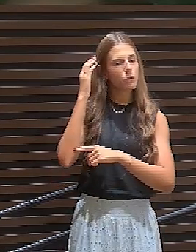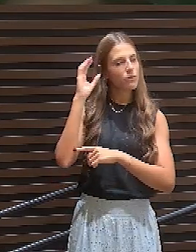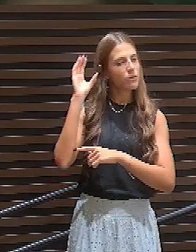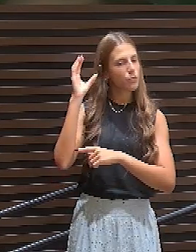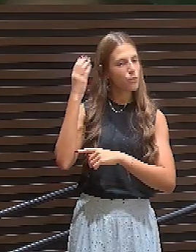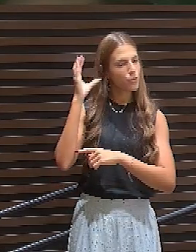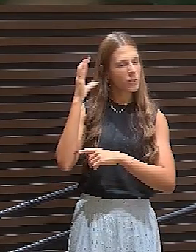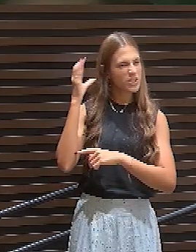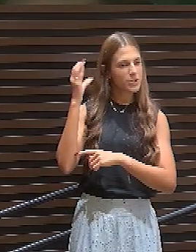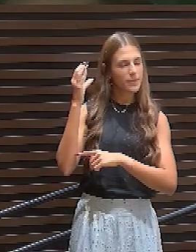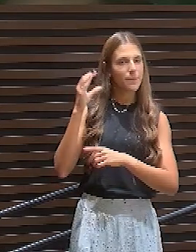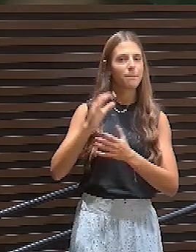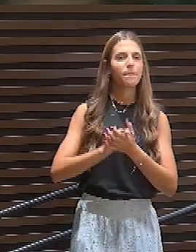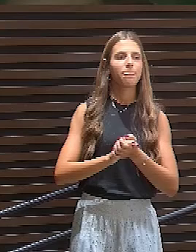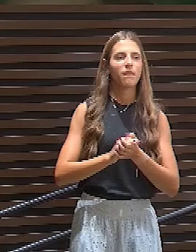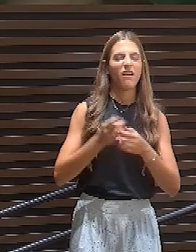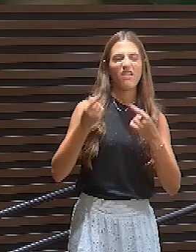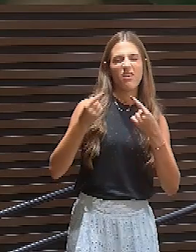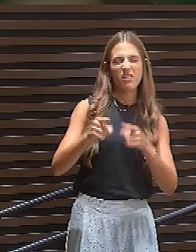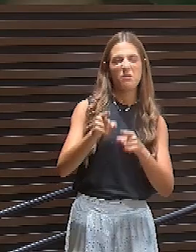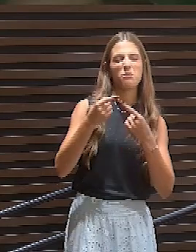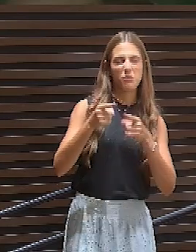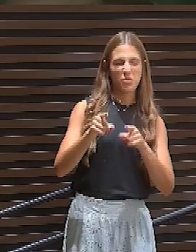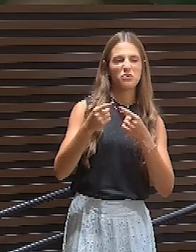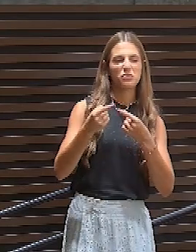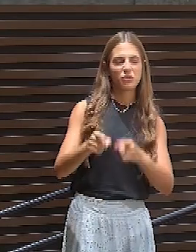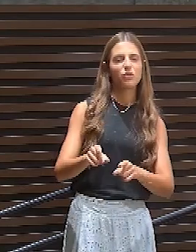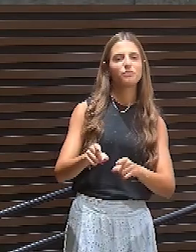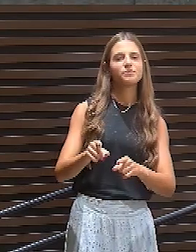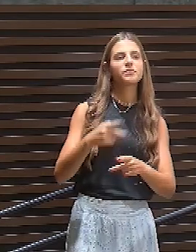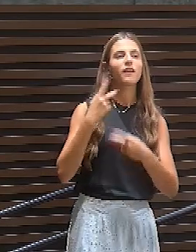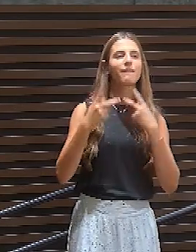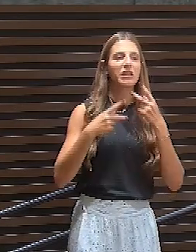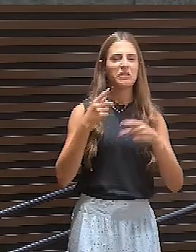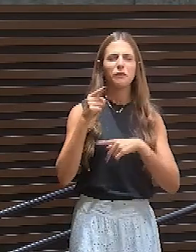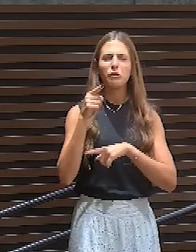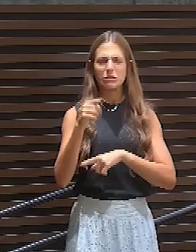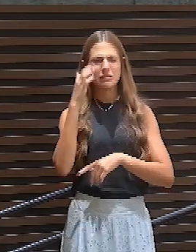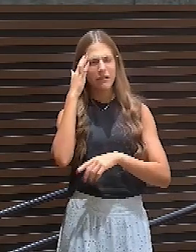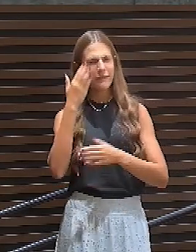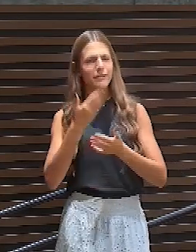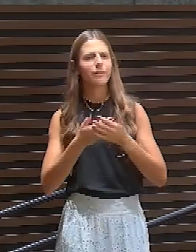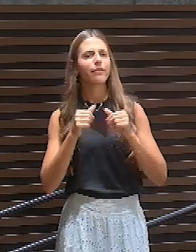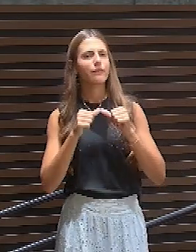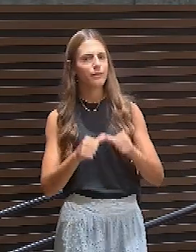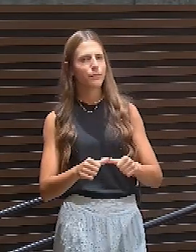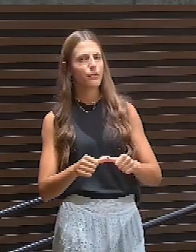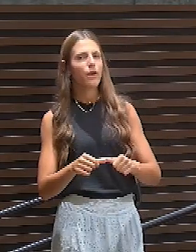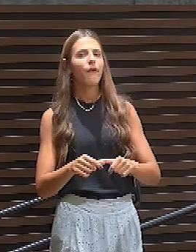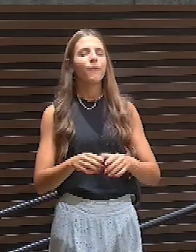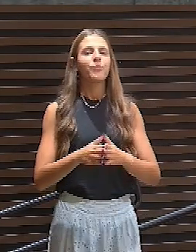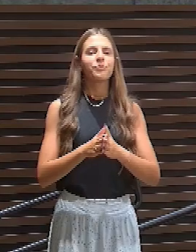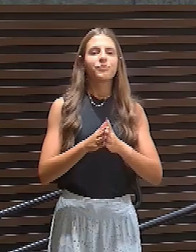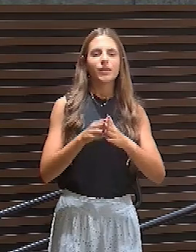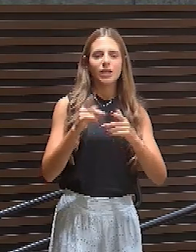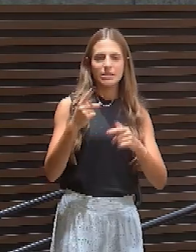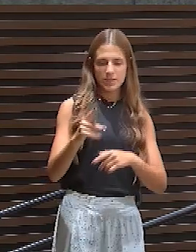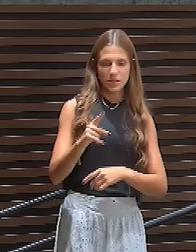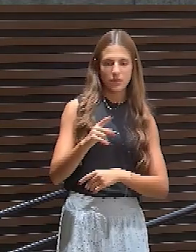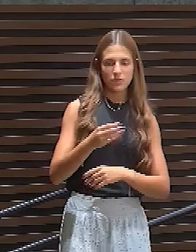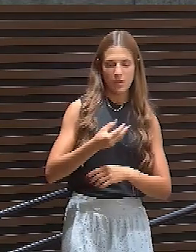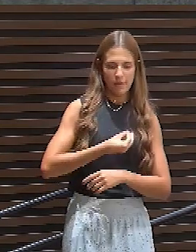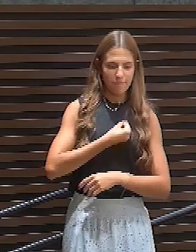debochou, falando: você acredita nisso, que o seu velho homem morreu?